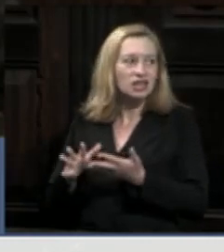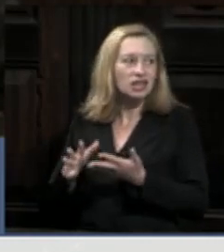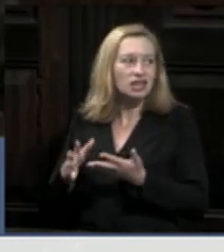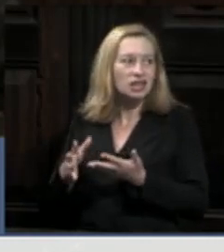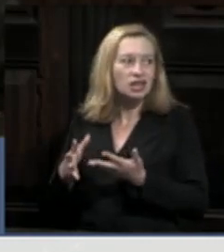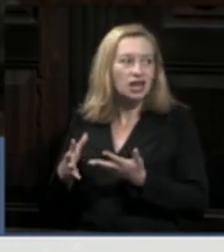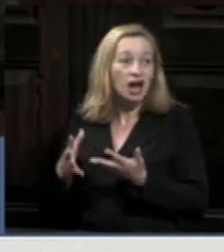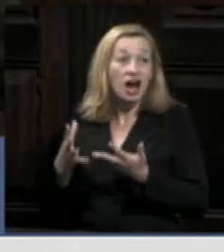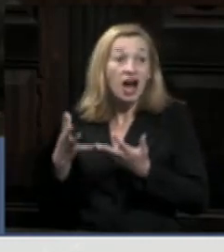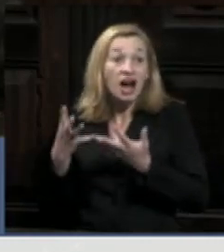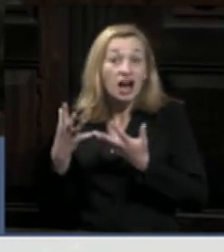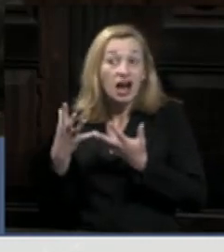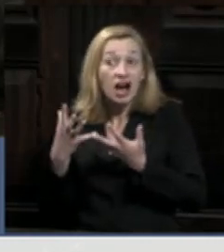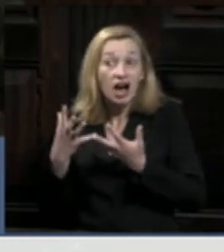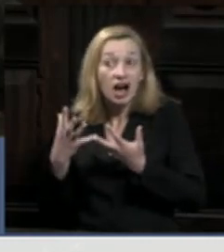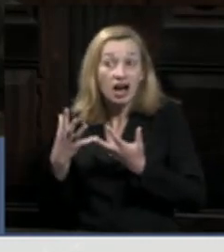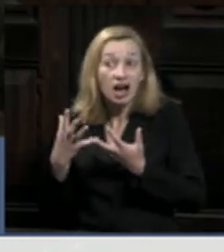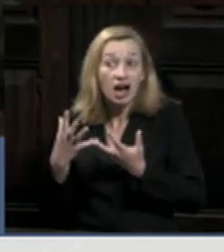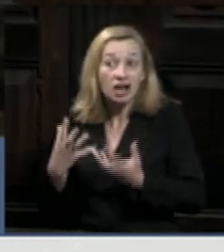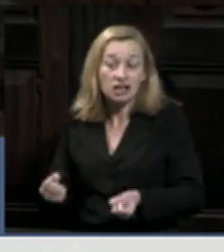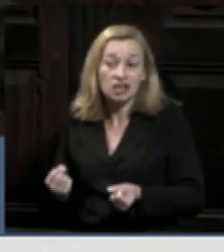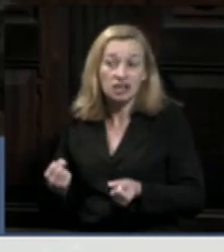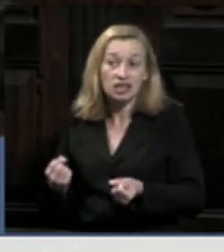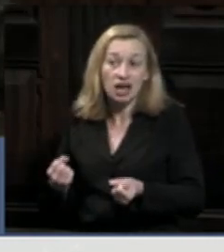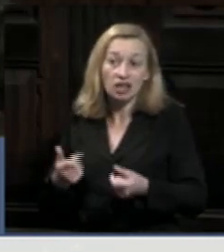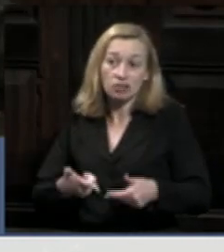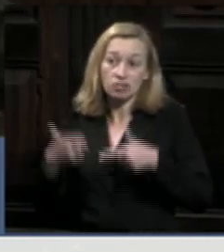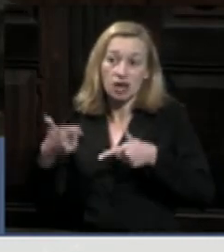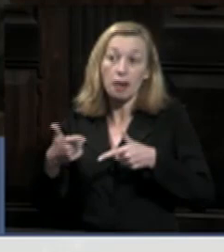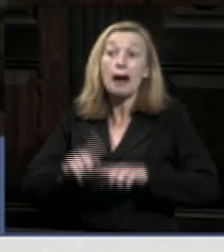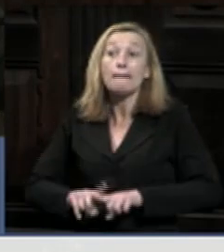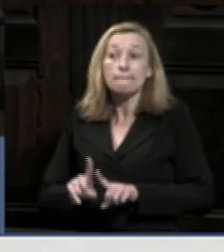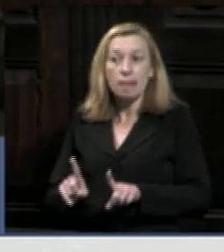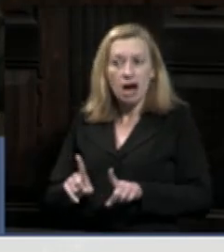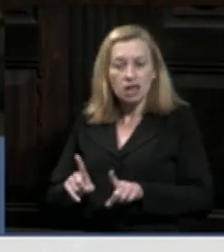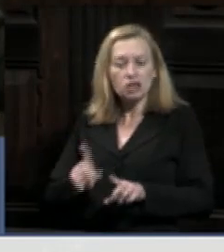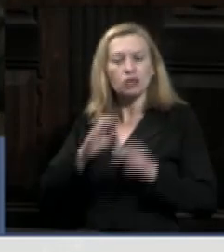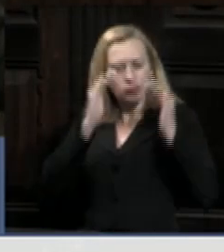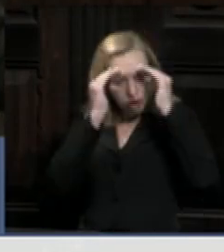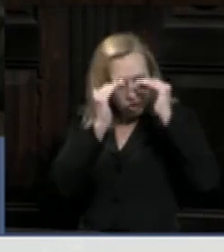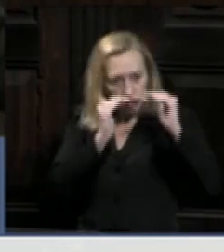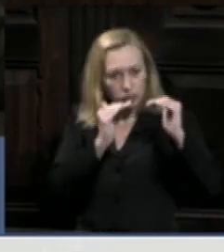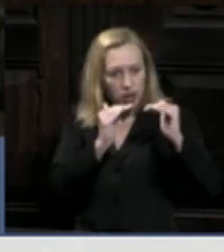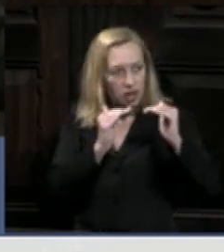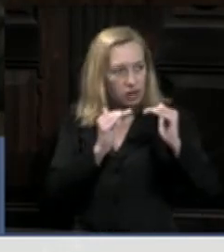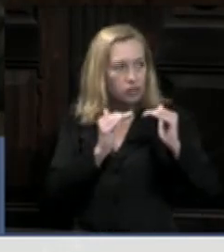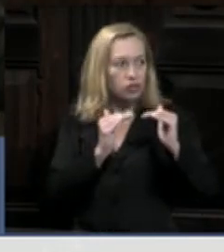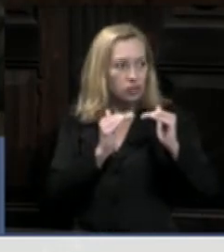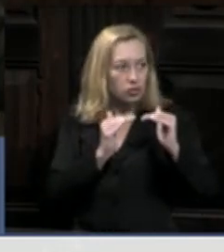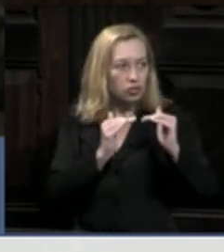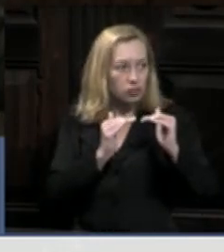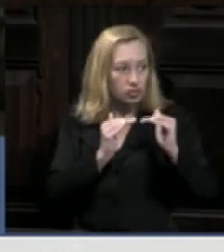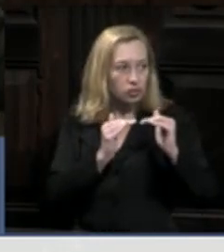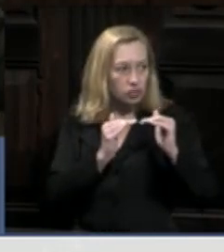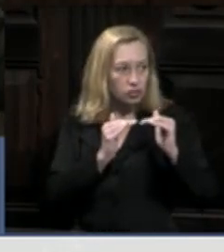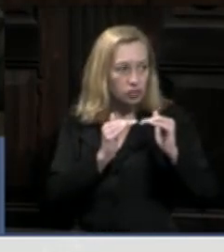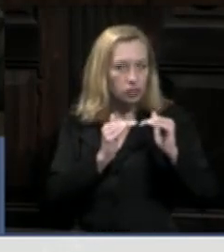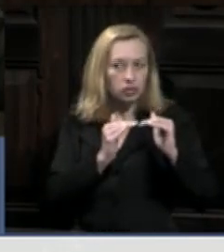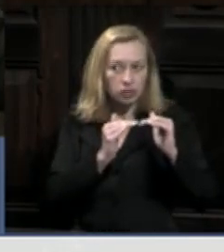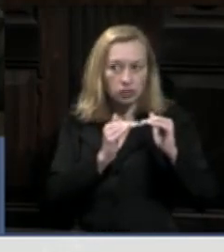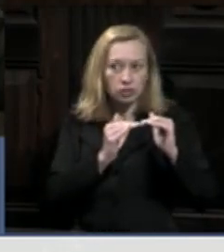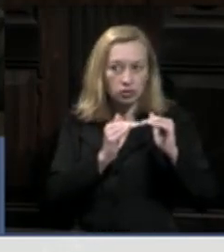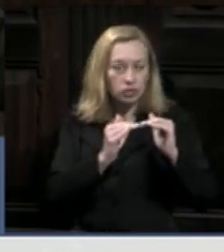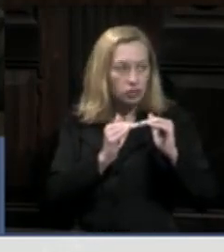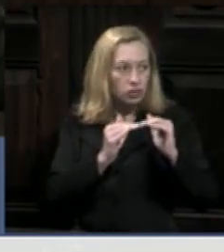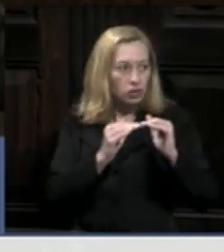o respeito como ser humano que pelo voto no congresso onde quer que seja defende as suas teses